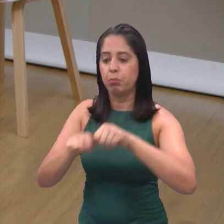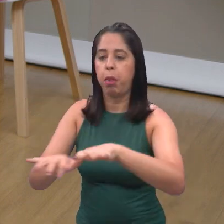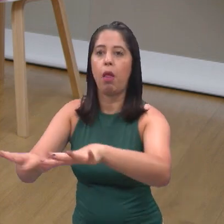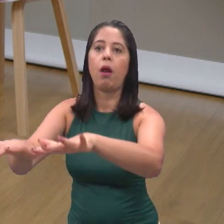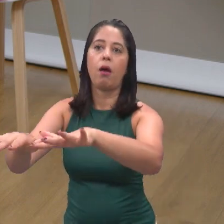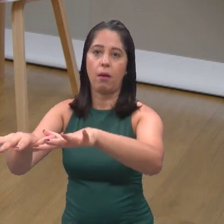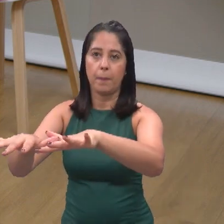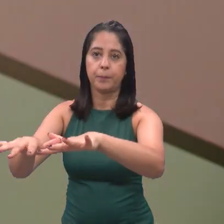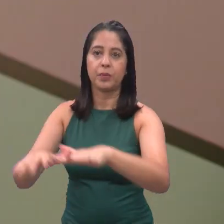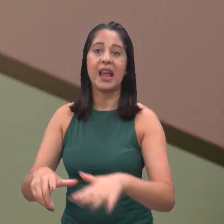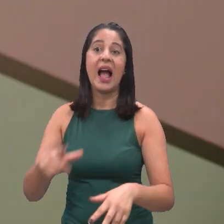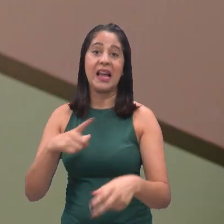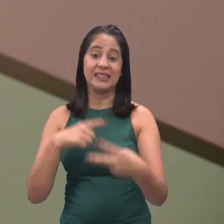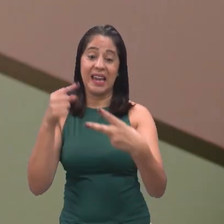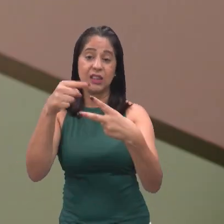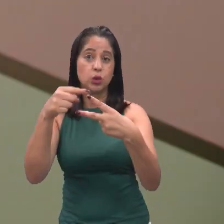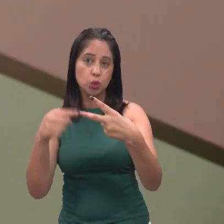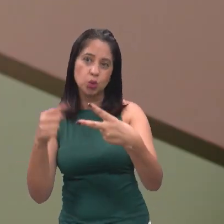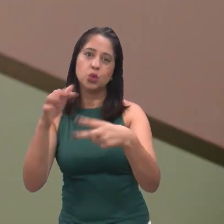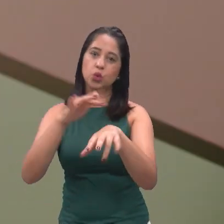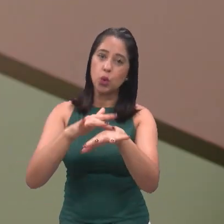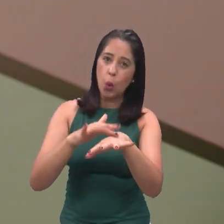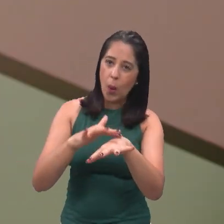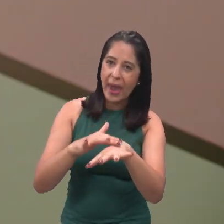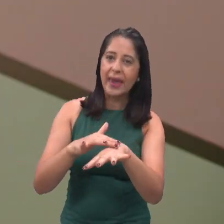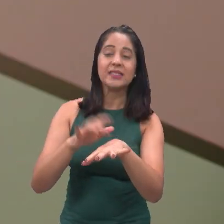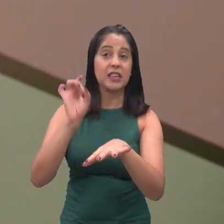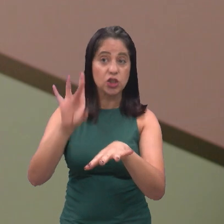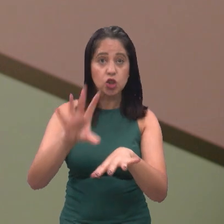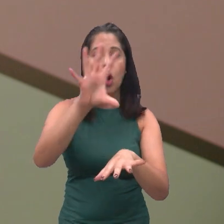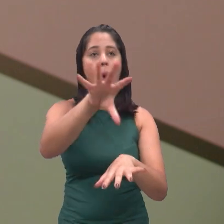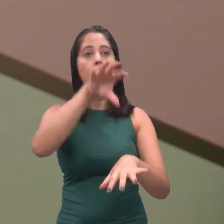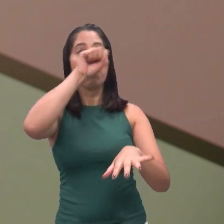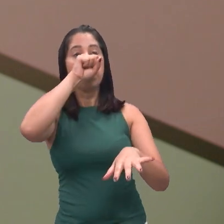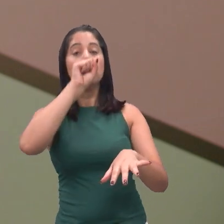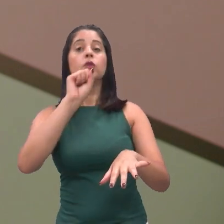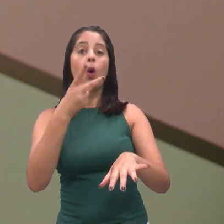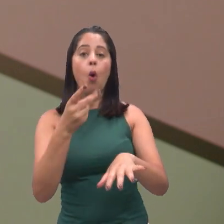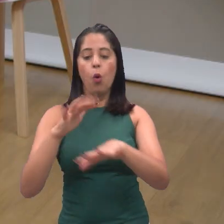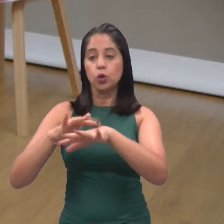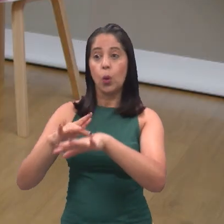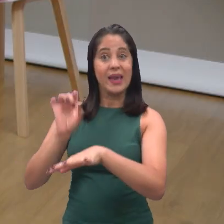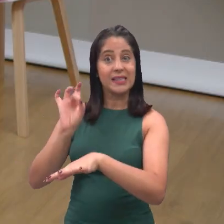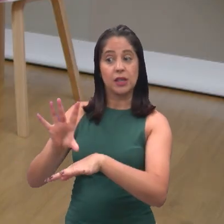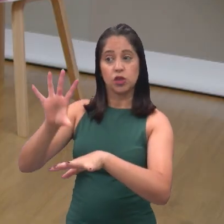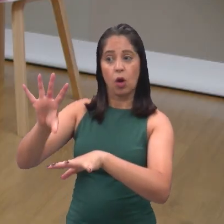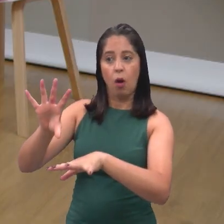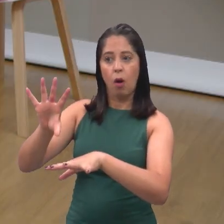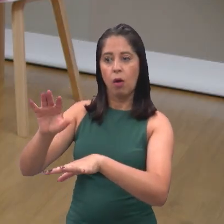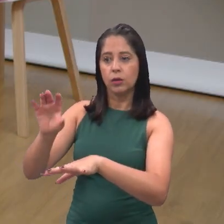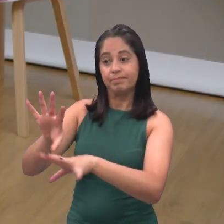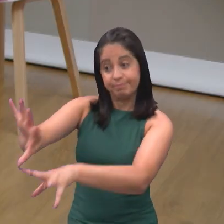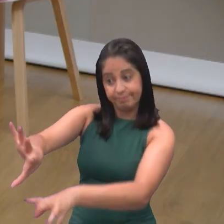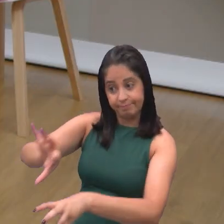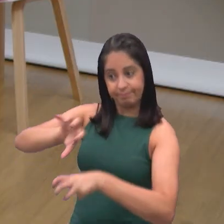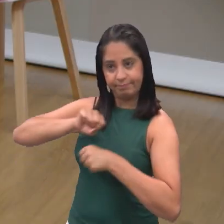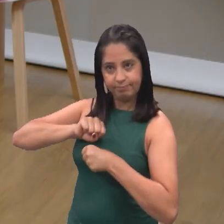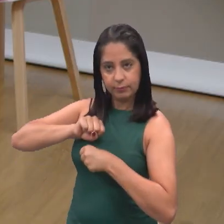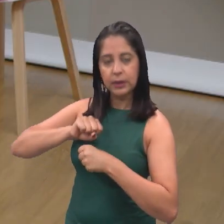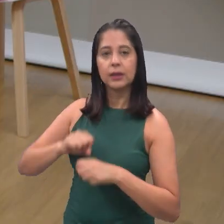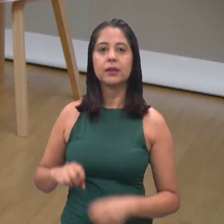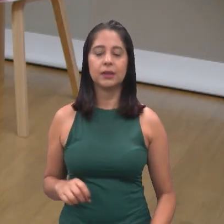de transmissão e tem doenças que não, é somente pelo ar ou somente pelo contato. Entendi, doutora. Então, a importância,